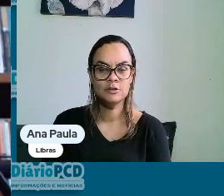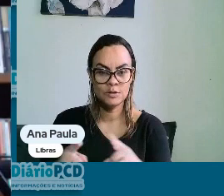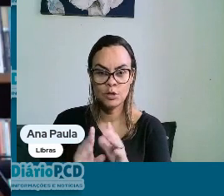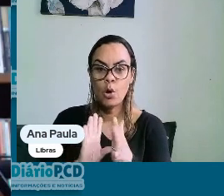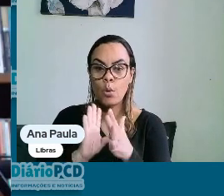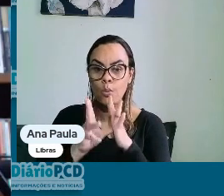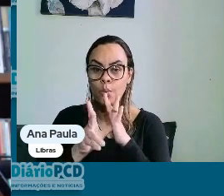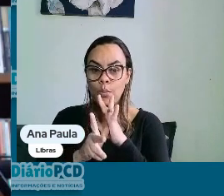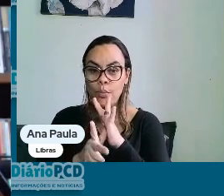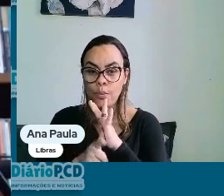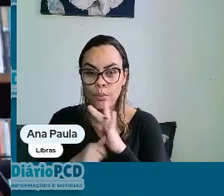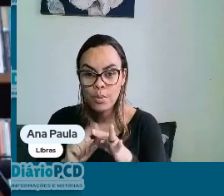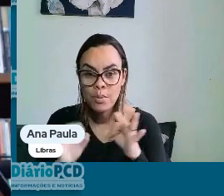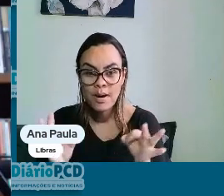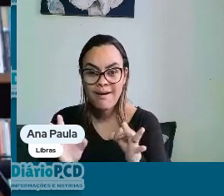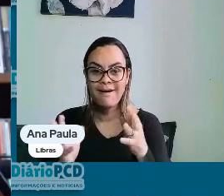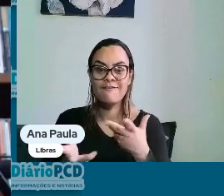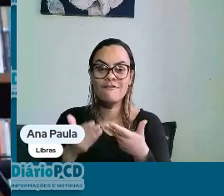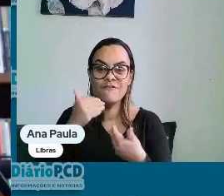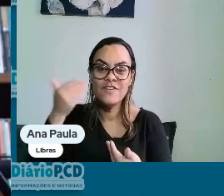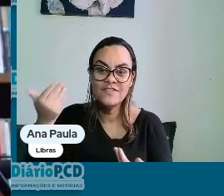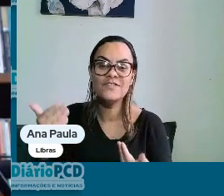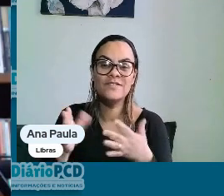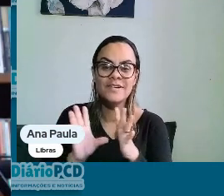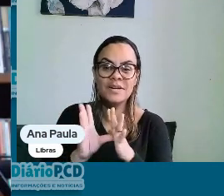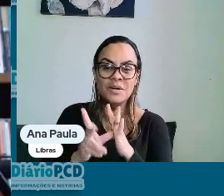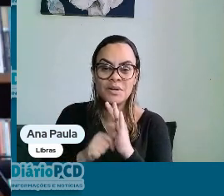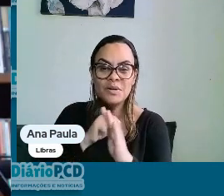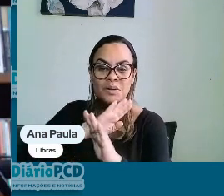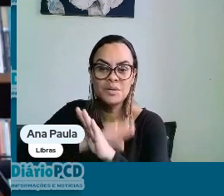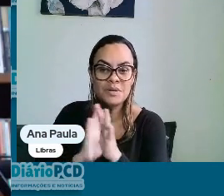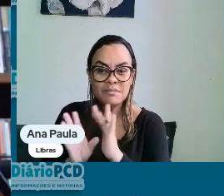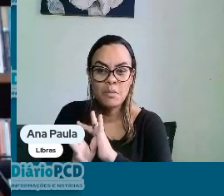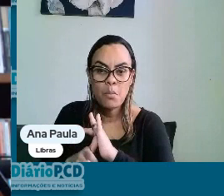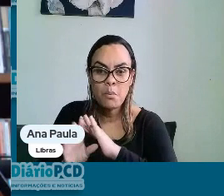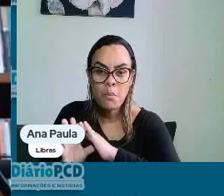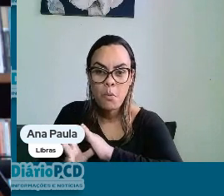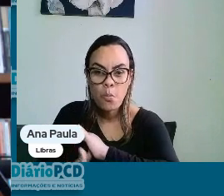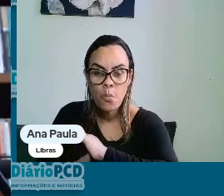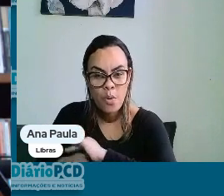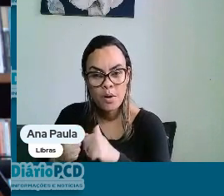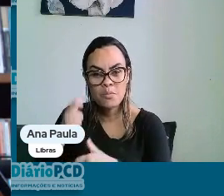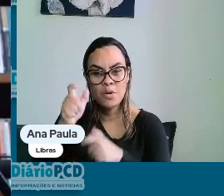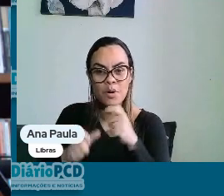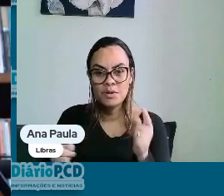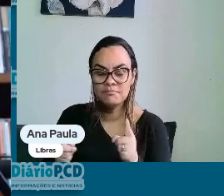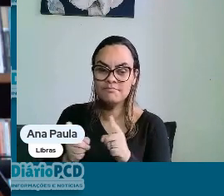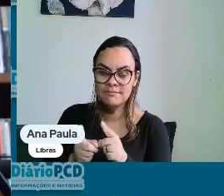corrupção. Quanto menor a máquina, menor as exigências sobre o cidadão, menor